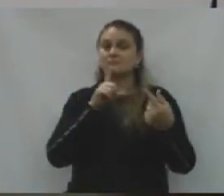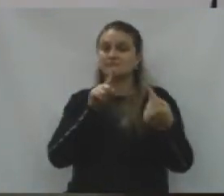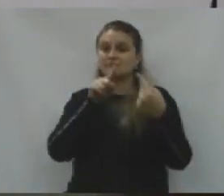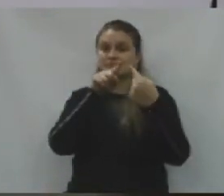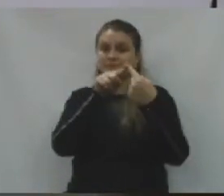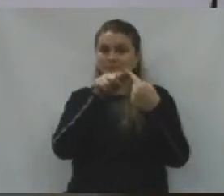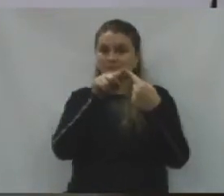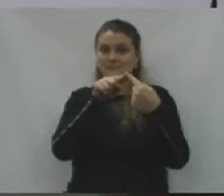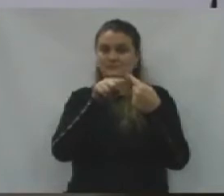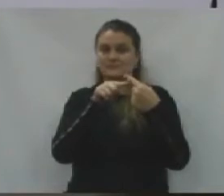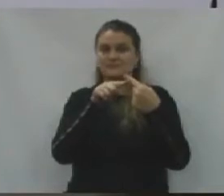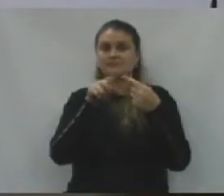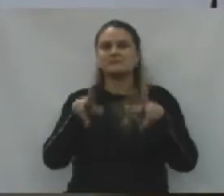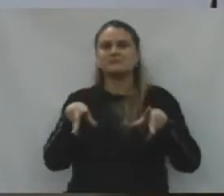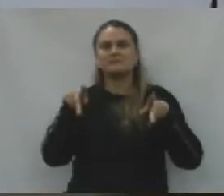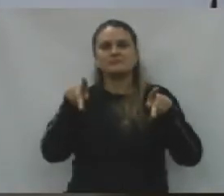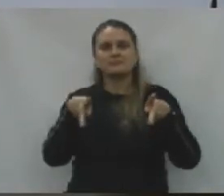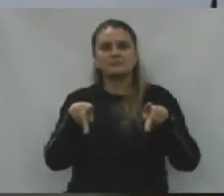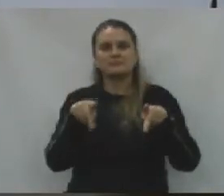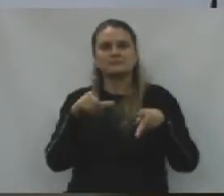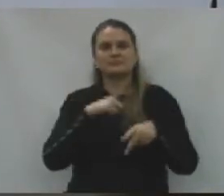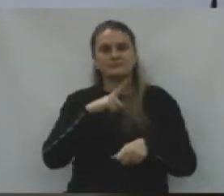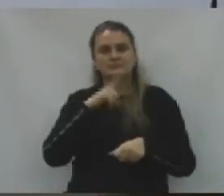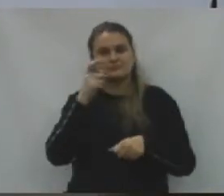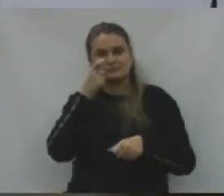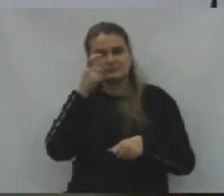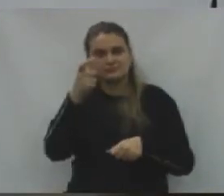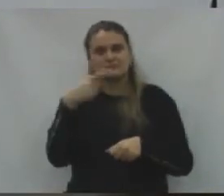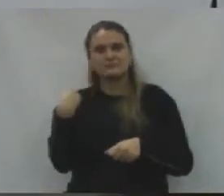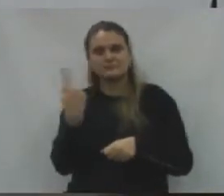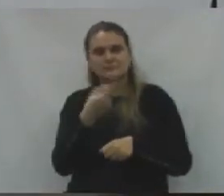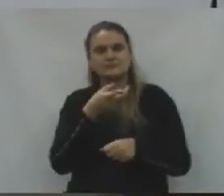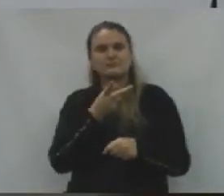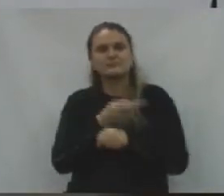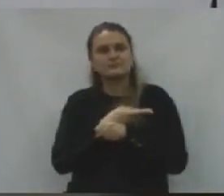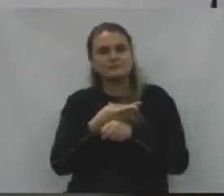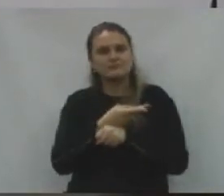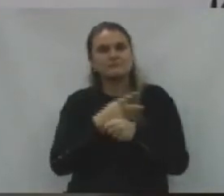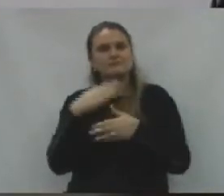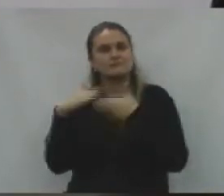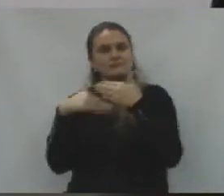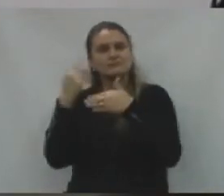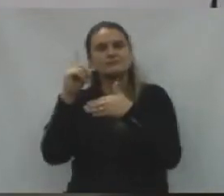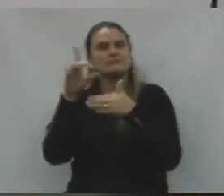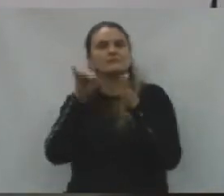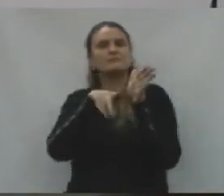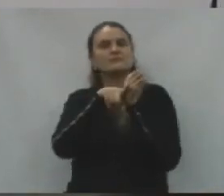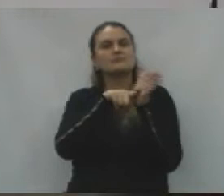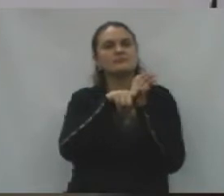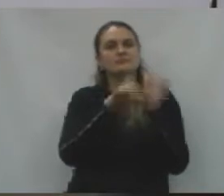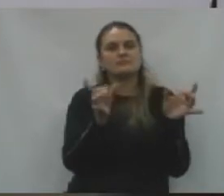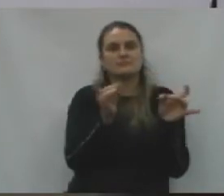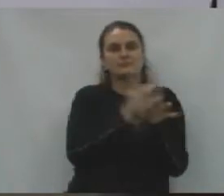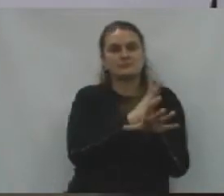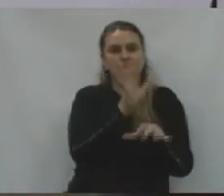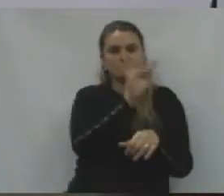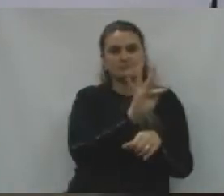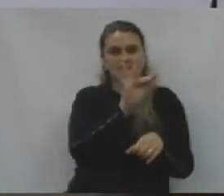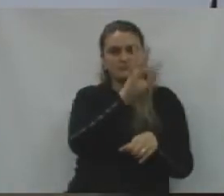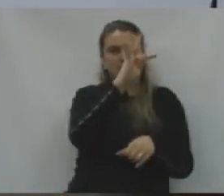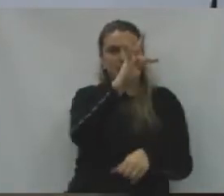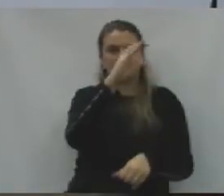com o objetivo de atender um anseio populacional. Nós buscamos desenvolver não apenas um trabalho de